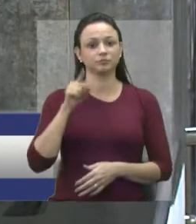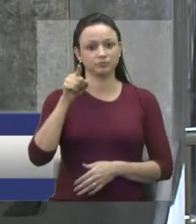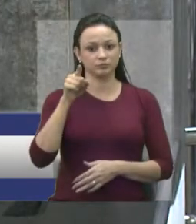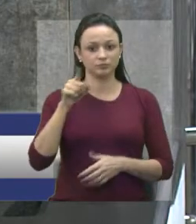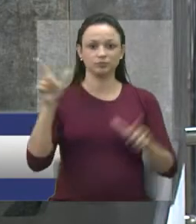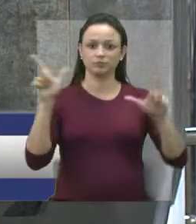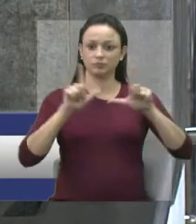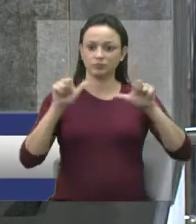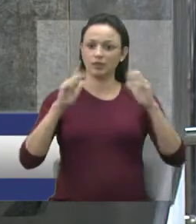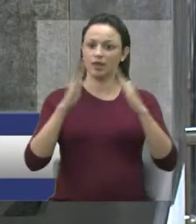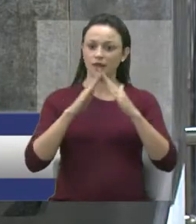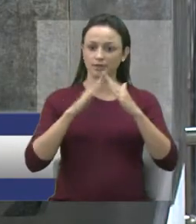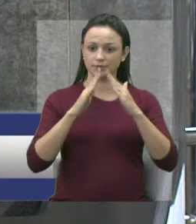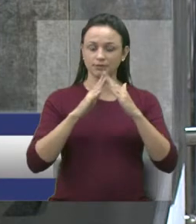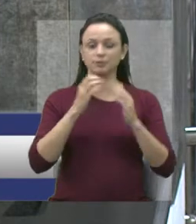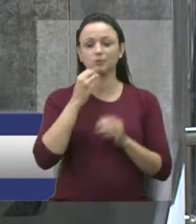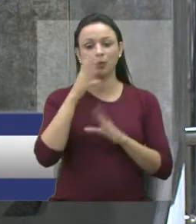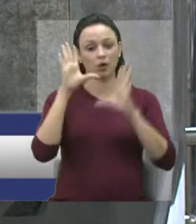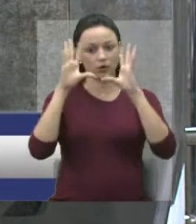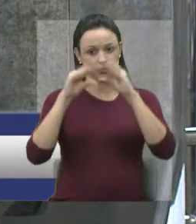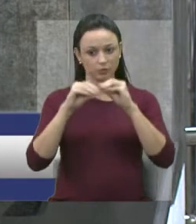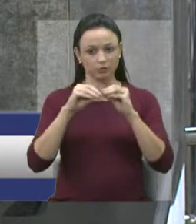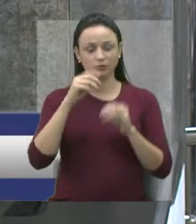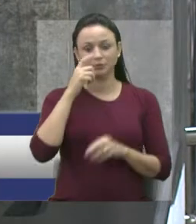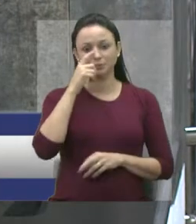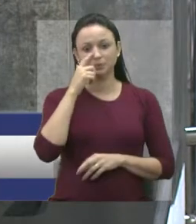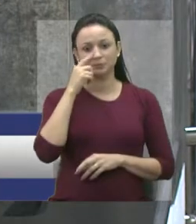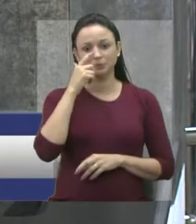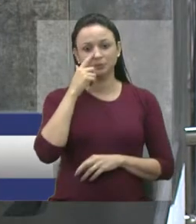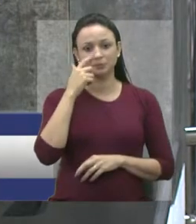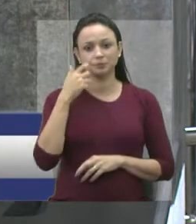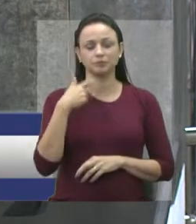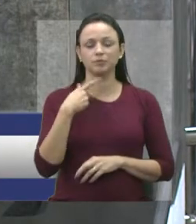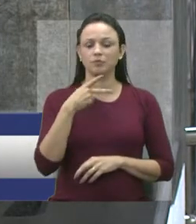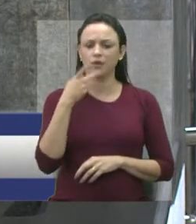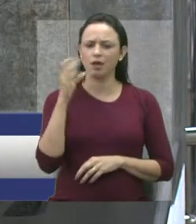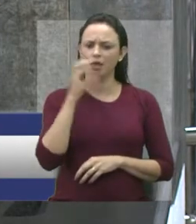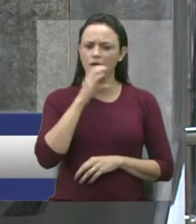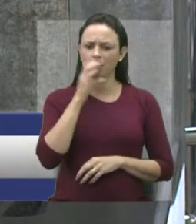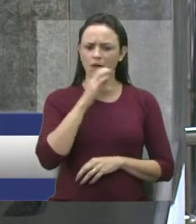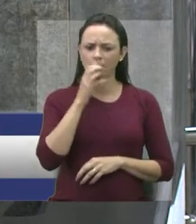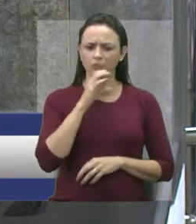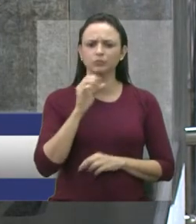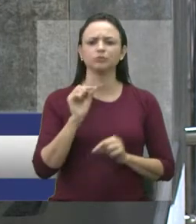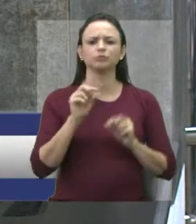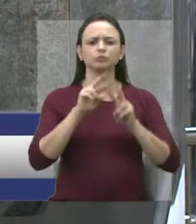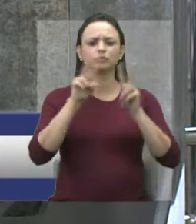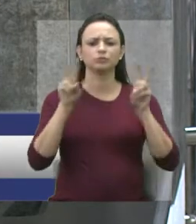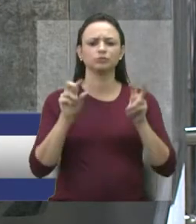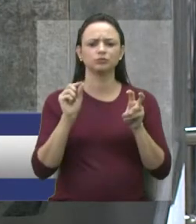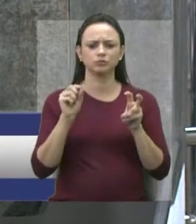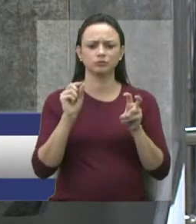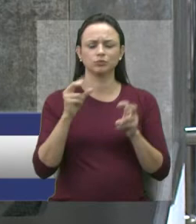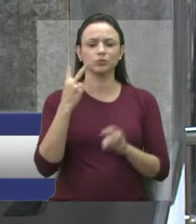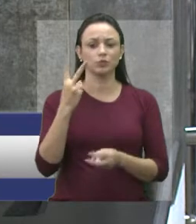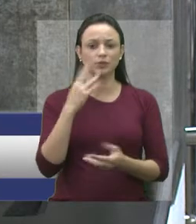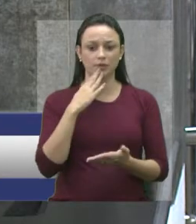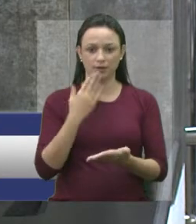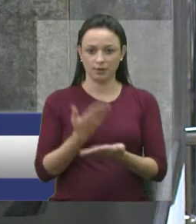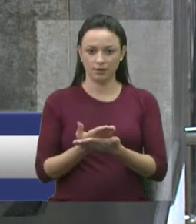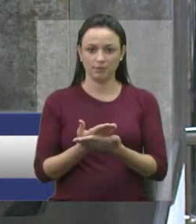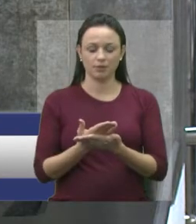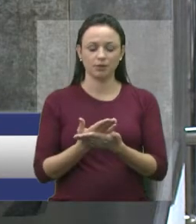nos assistem em casa, muito boa noite. Fazer um breve comentário a respeito de dois requerimentos que